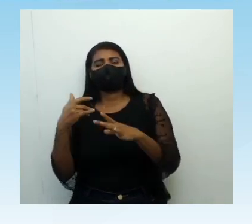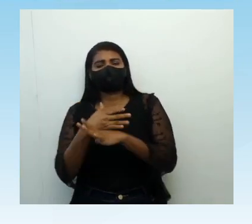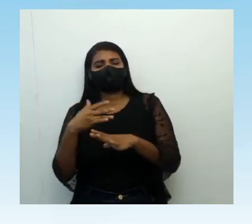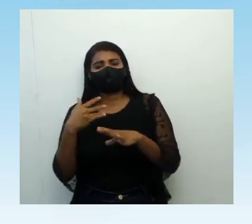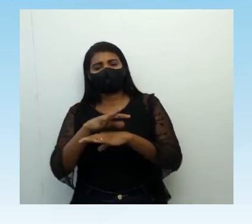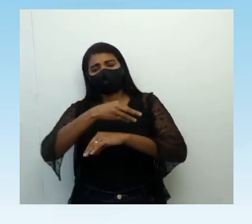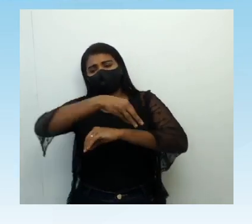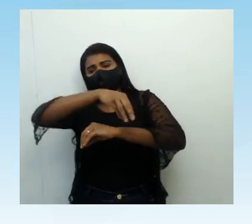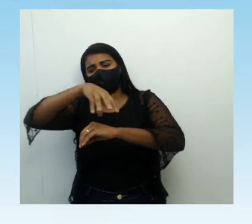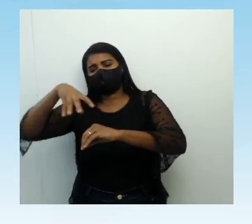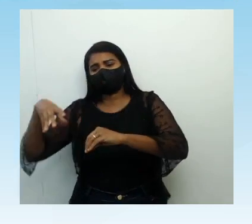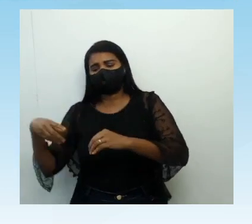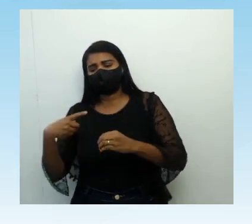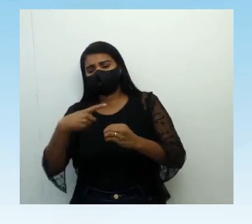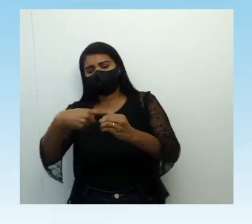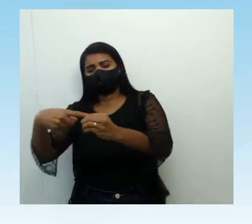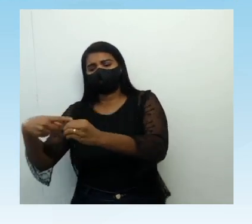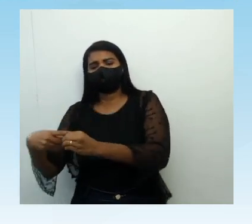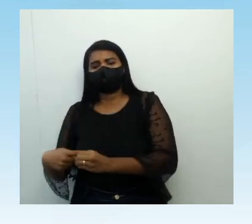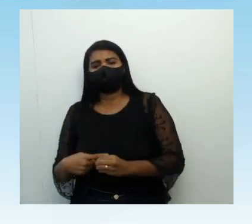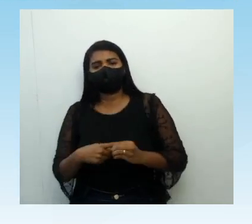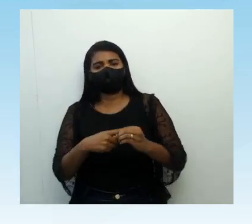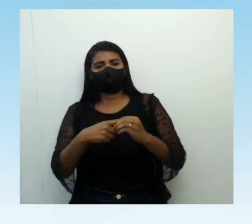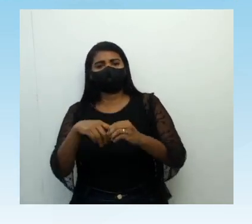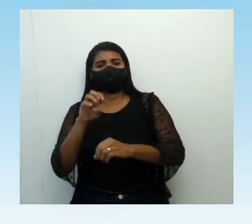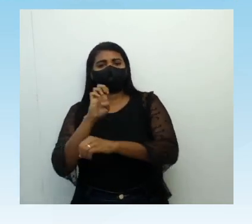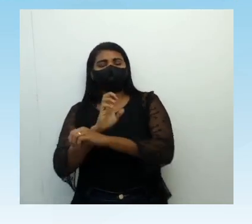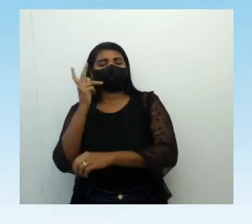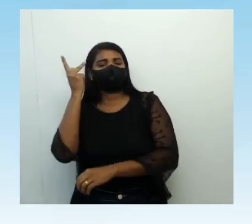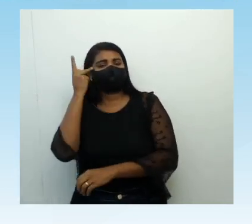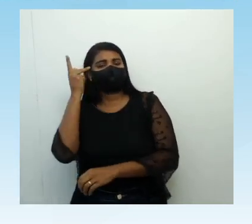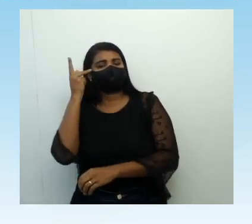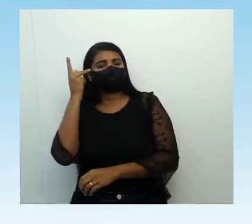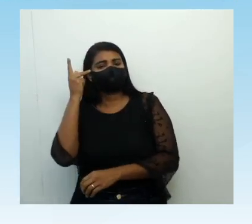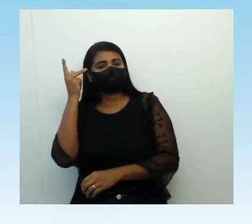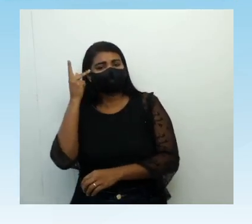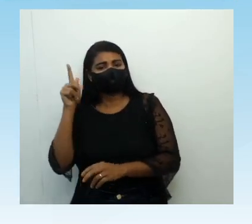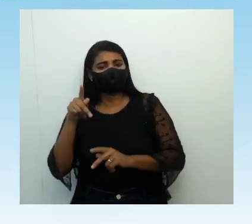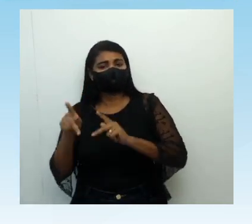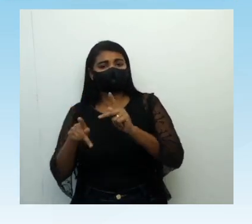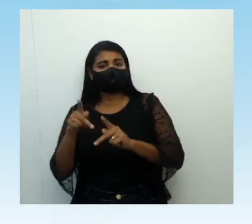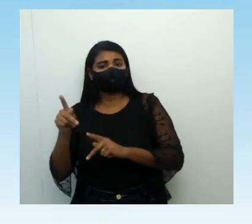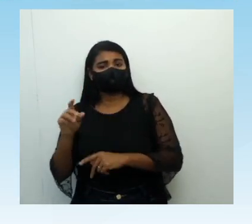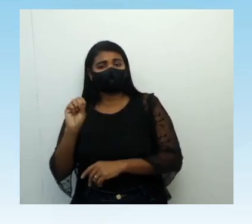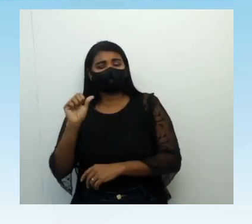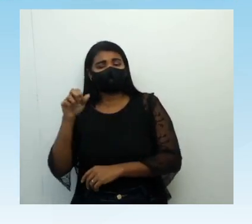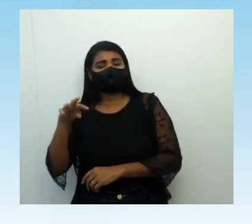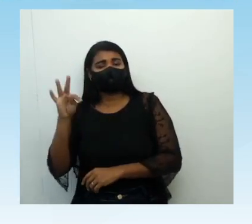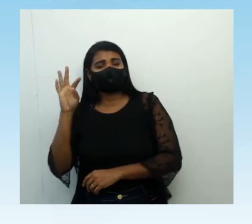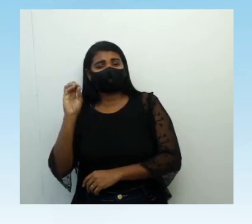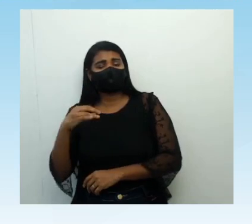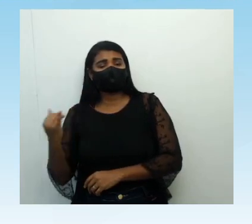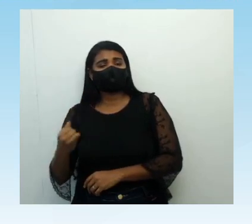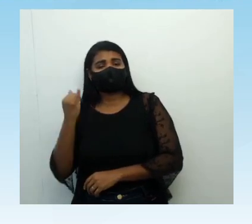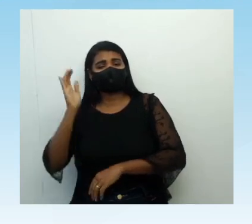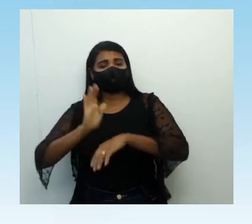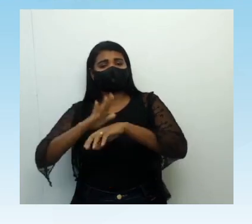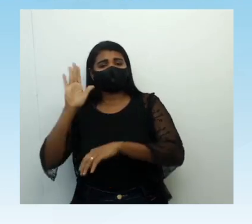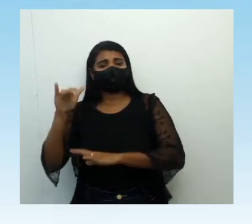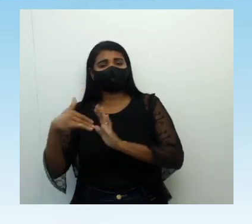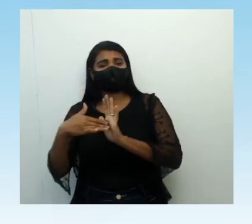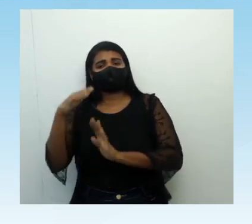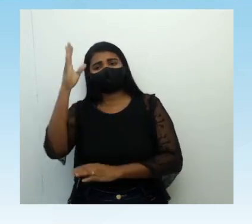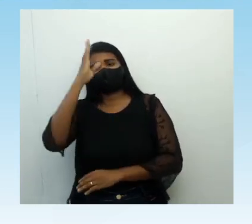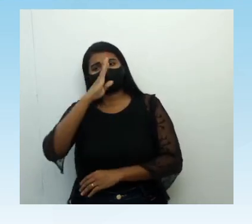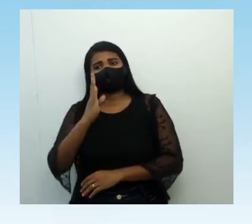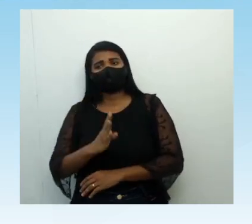expandiu-se muito no interior, principalmente o estado de São Paulo. O Porto de Santos já começou a ser o mais importante de todo o Brasil. A parte